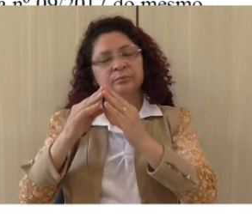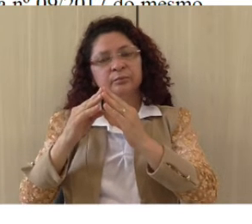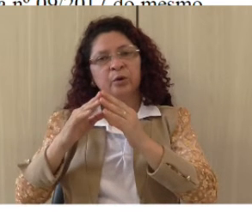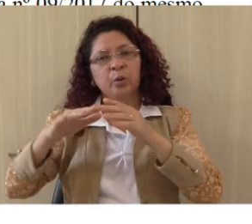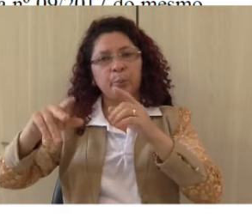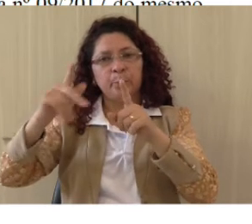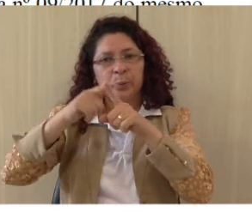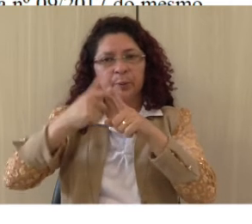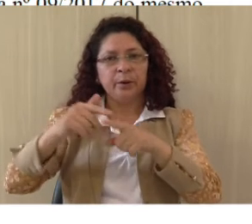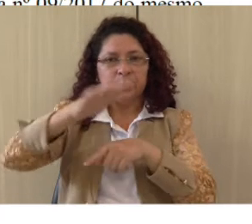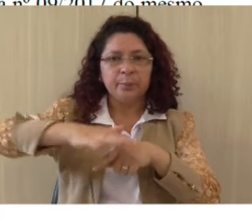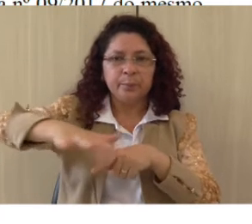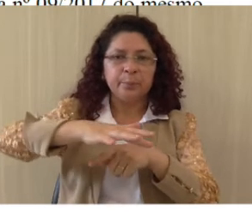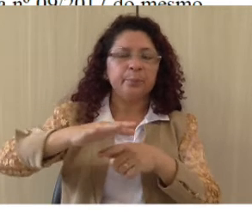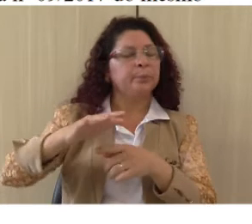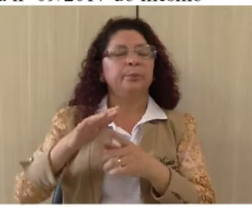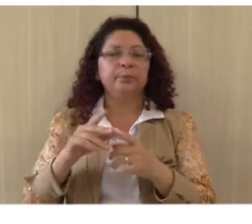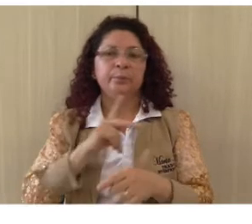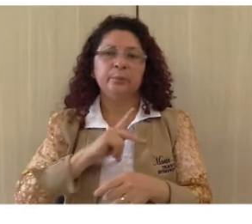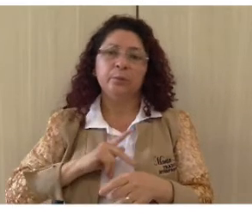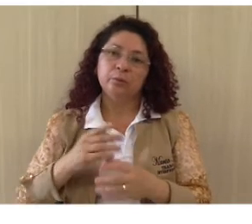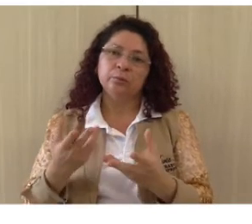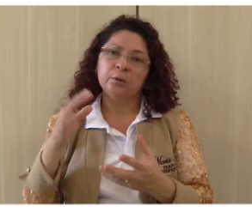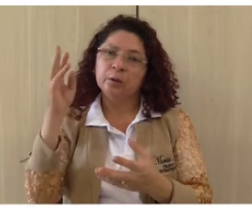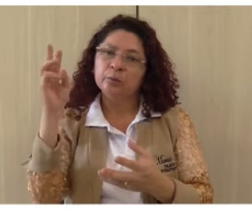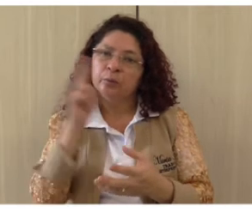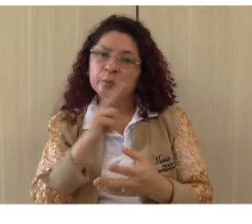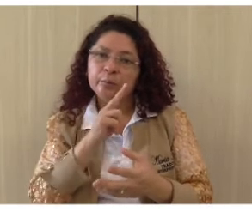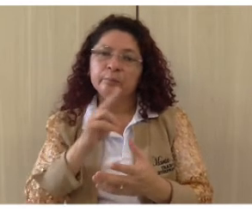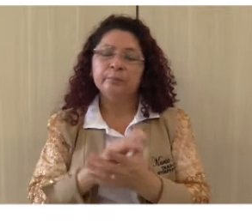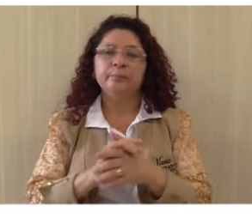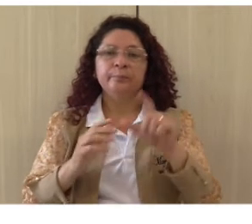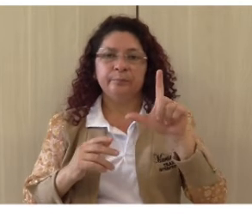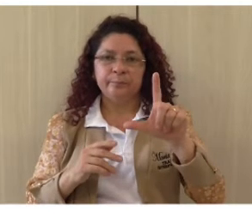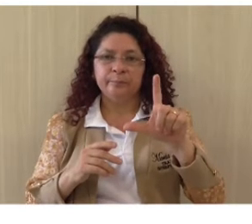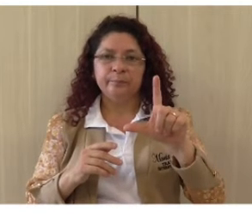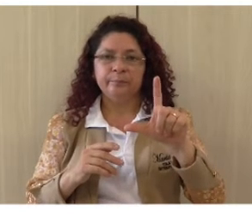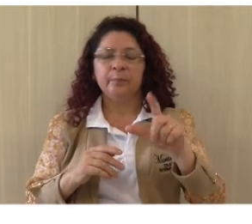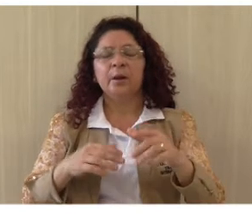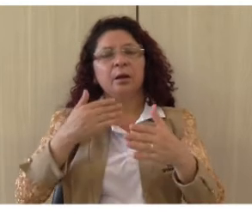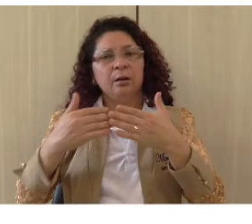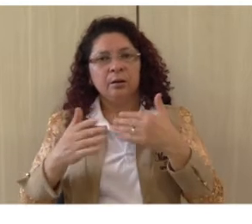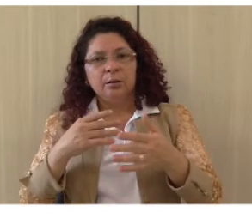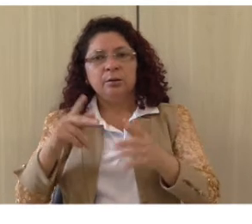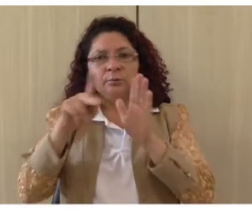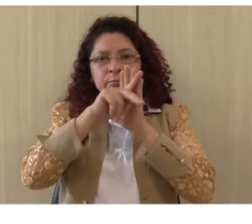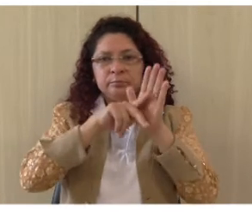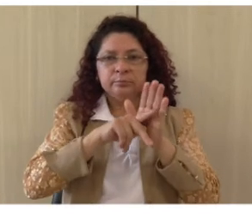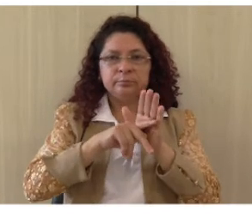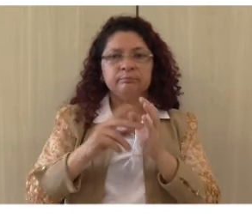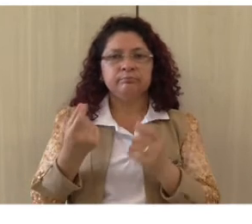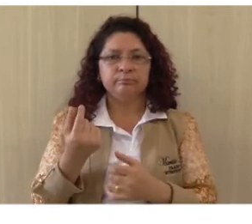de calamidade pública ou situação de emergência. L. Demais programas de transferência condicionada